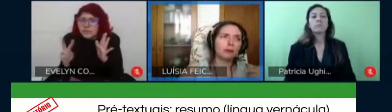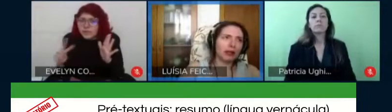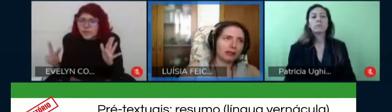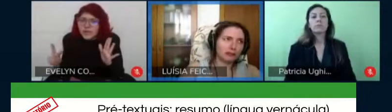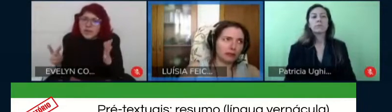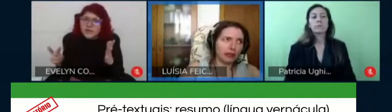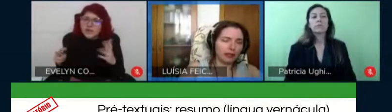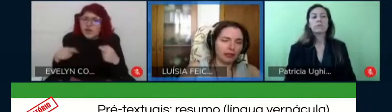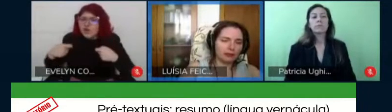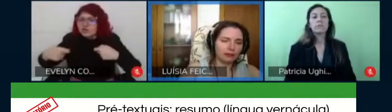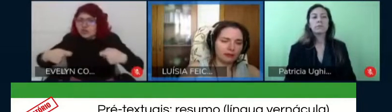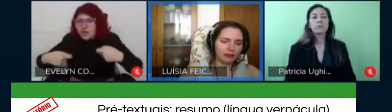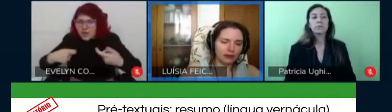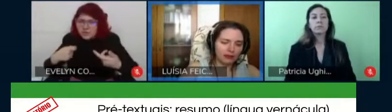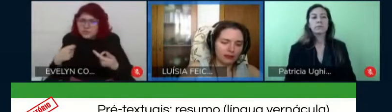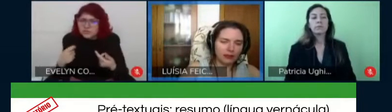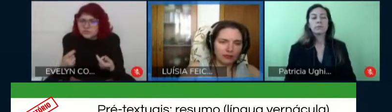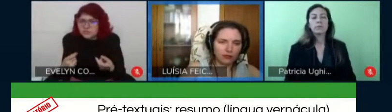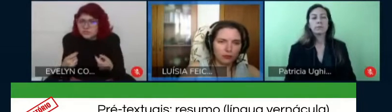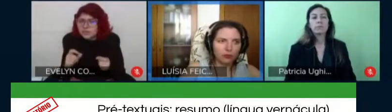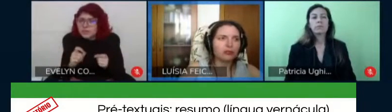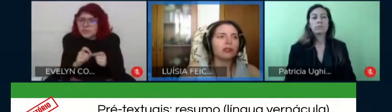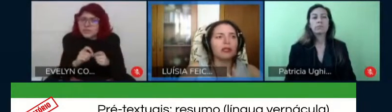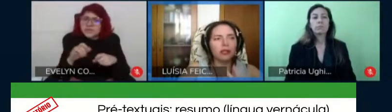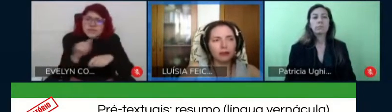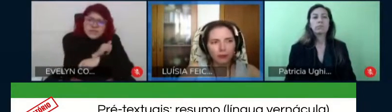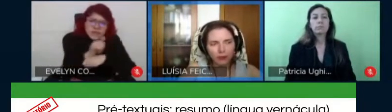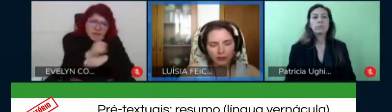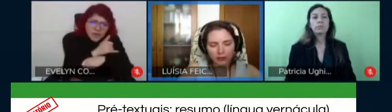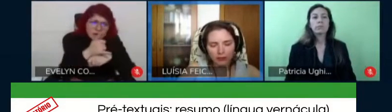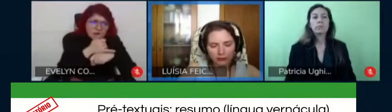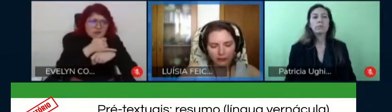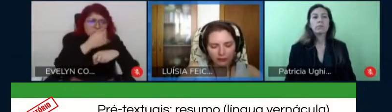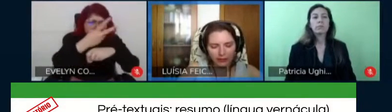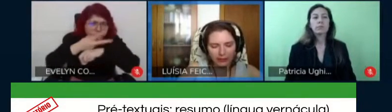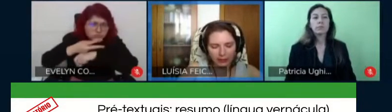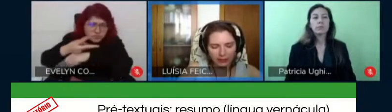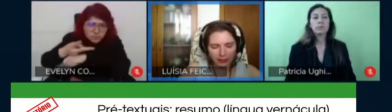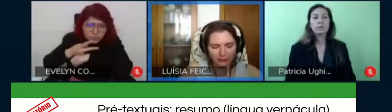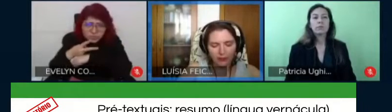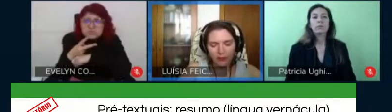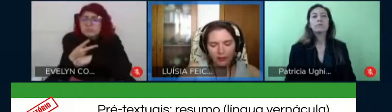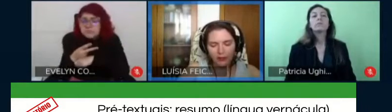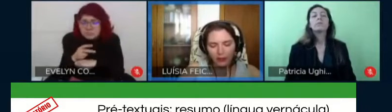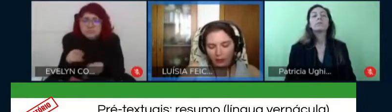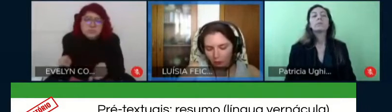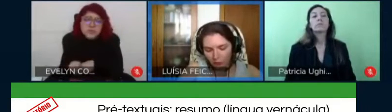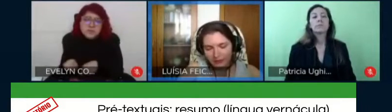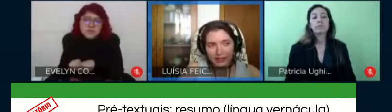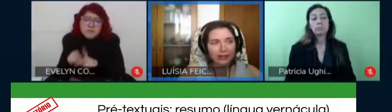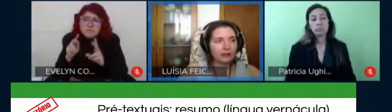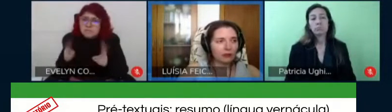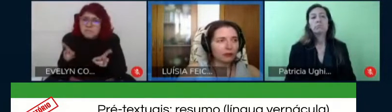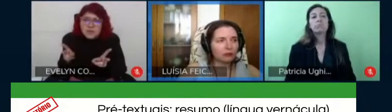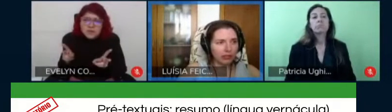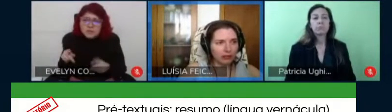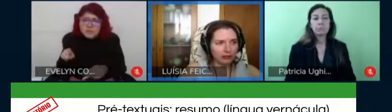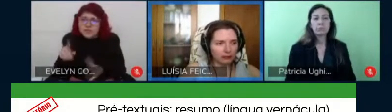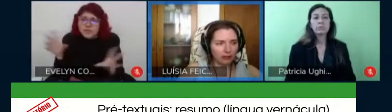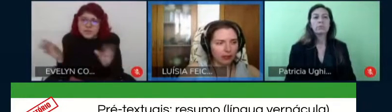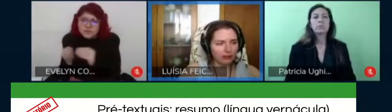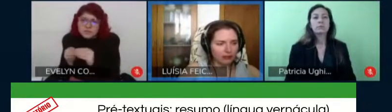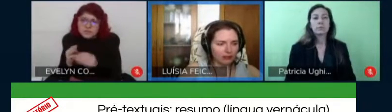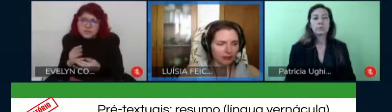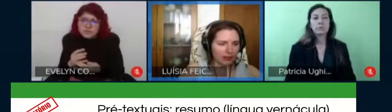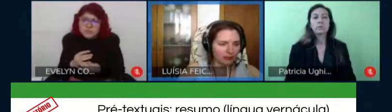para elaborar as estratégias de busca e devem usar aqui também. Algumas áreas não vão